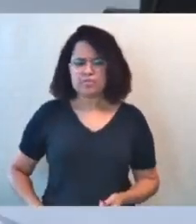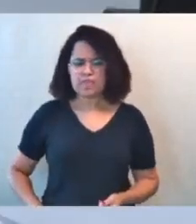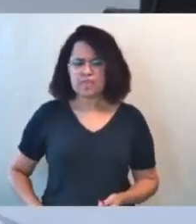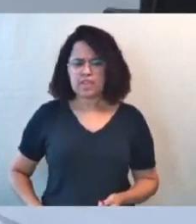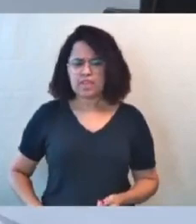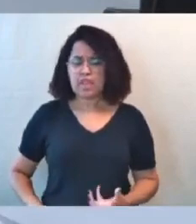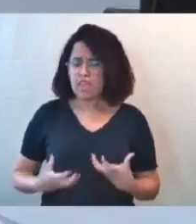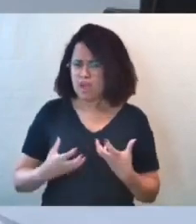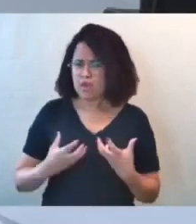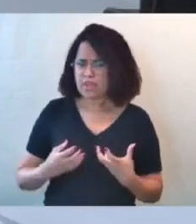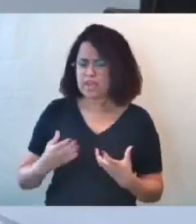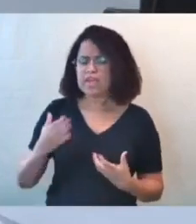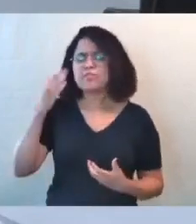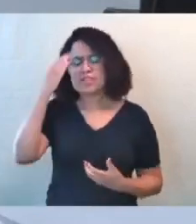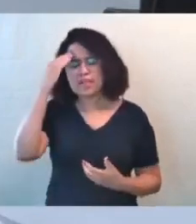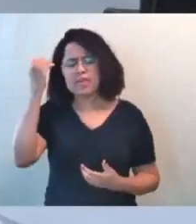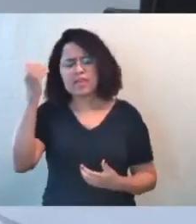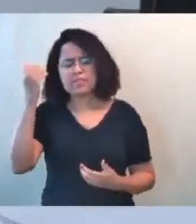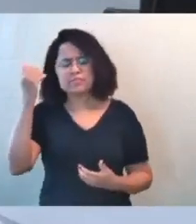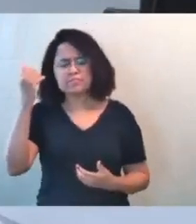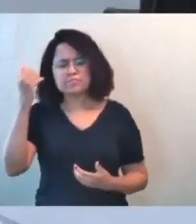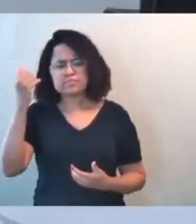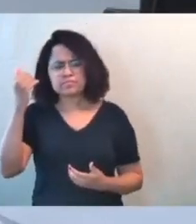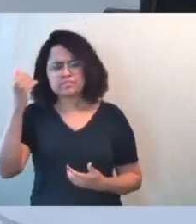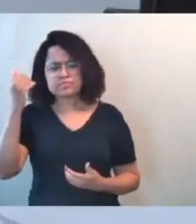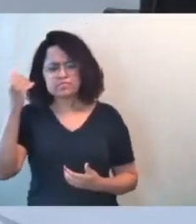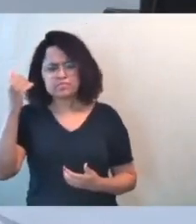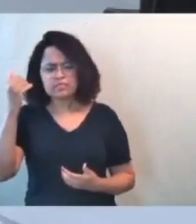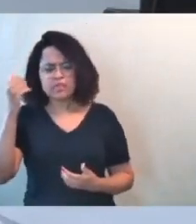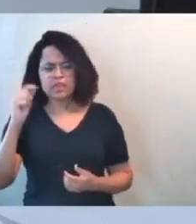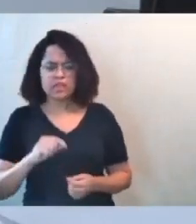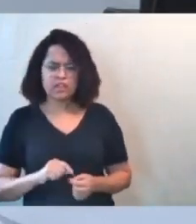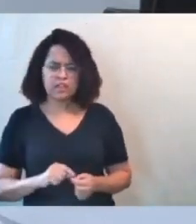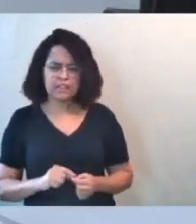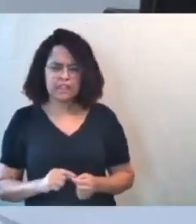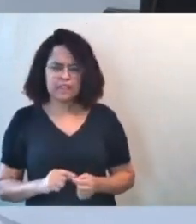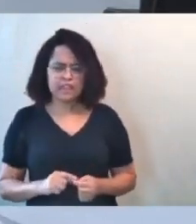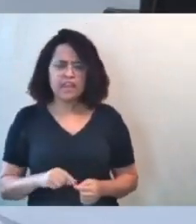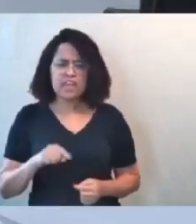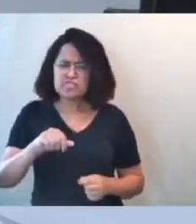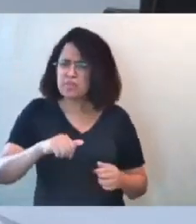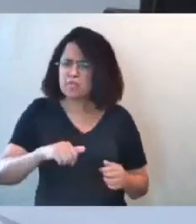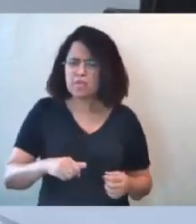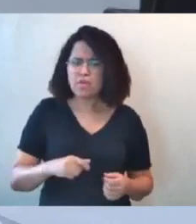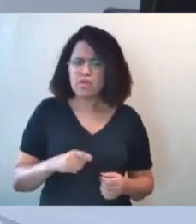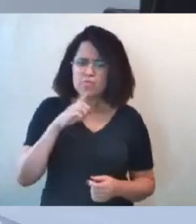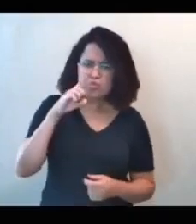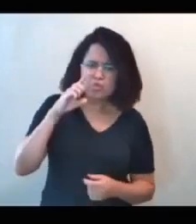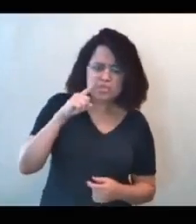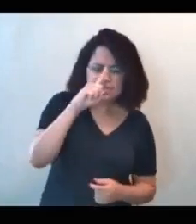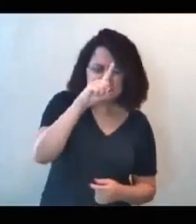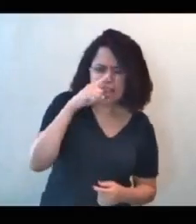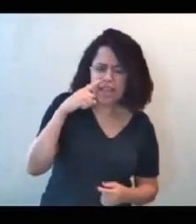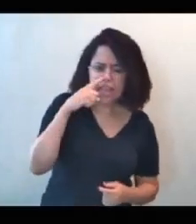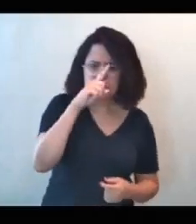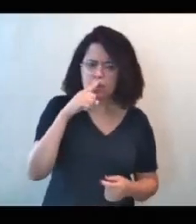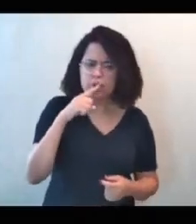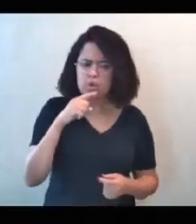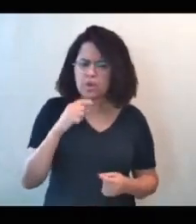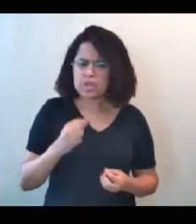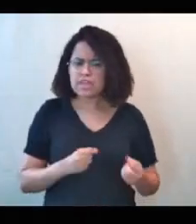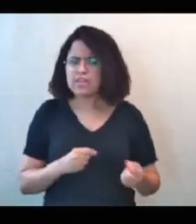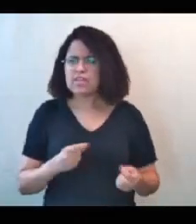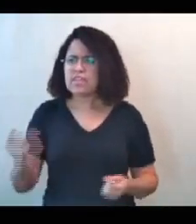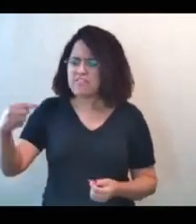estou ouvindo é que nós não temos respostas. Eu achei isso muito grave num depoimento desse, tranquilo, que ele vem falar sobre